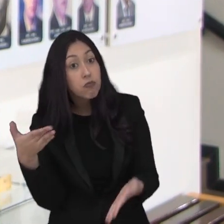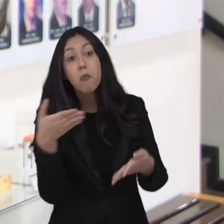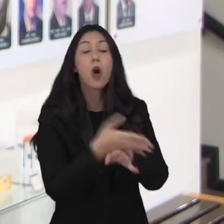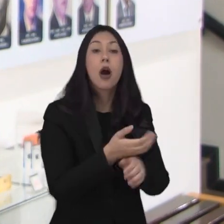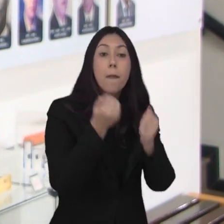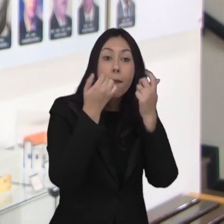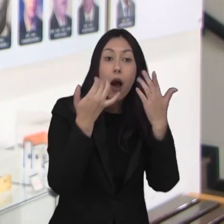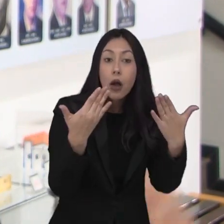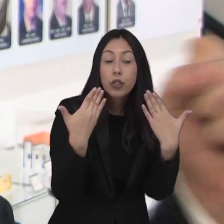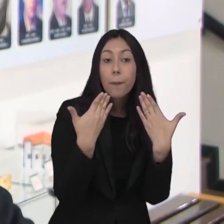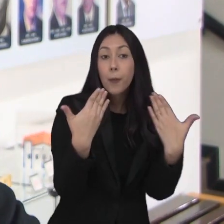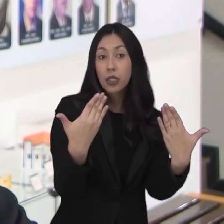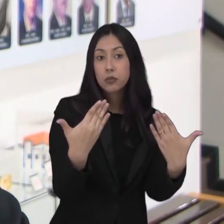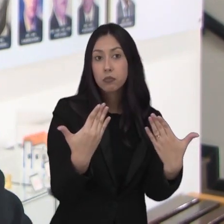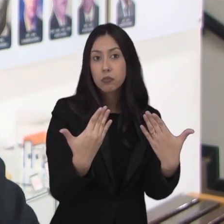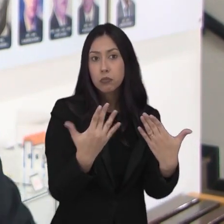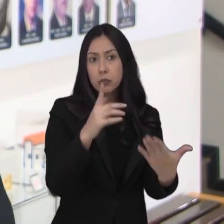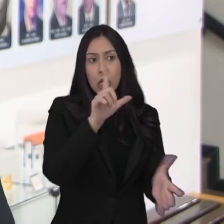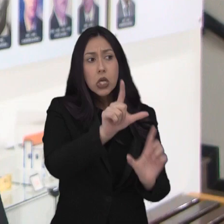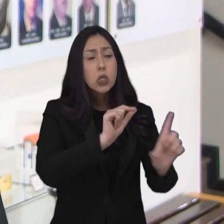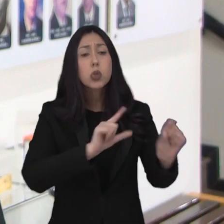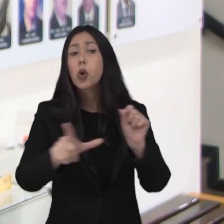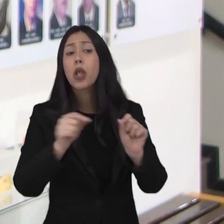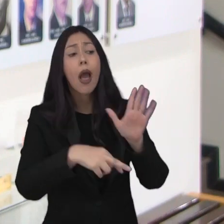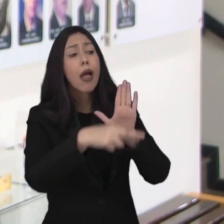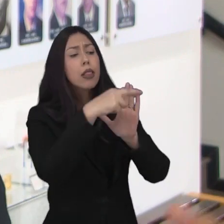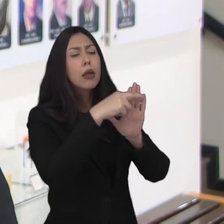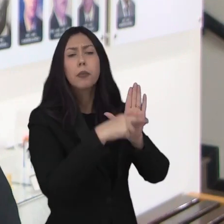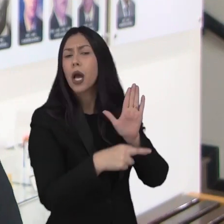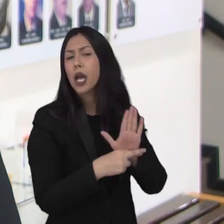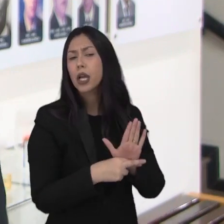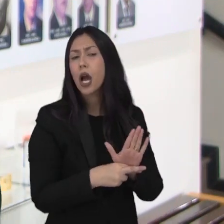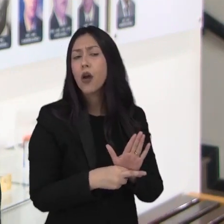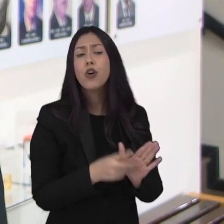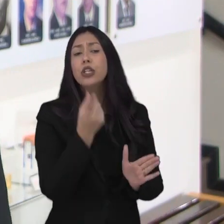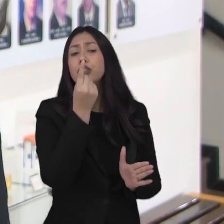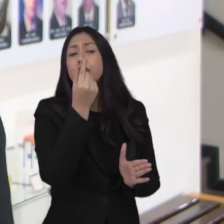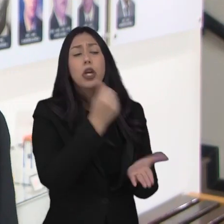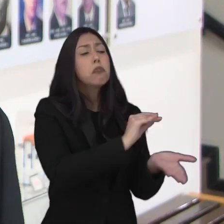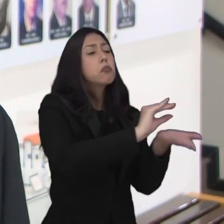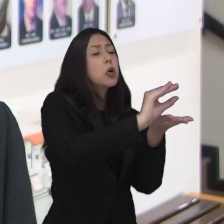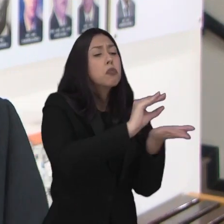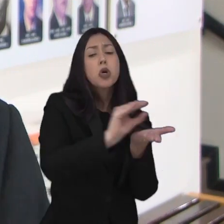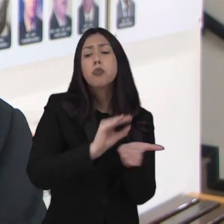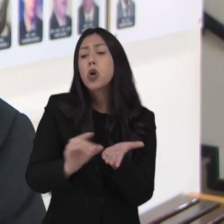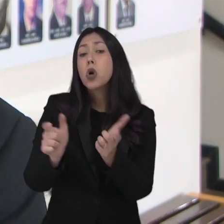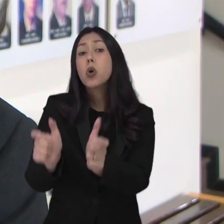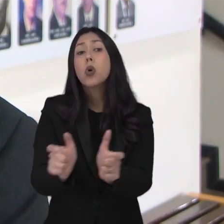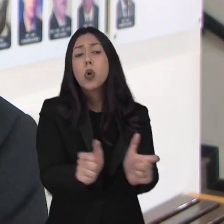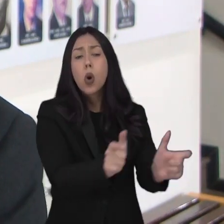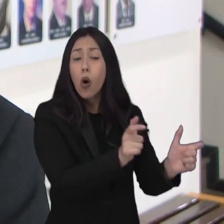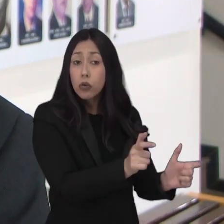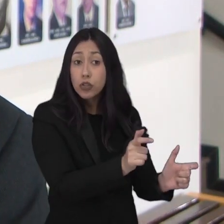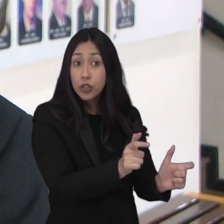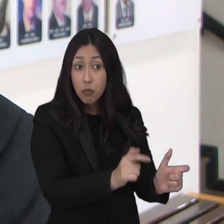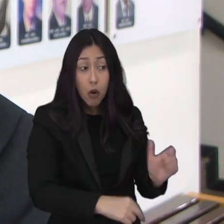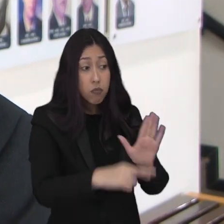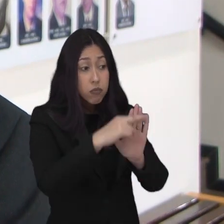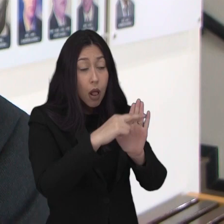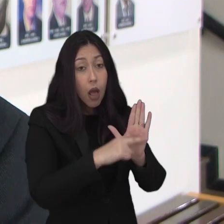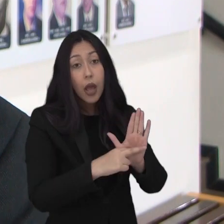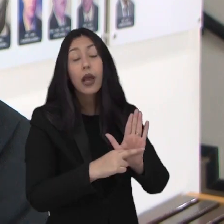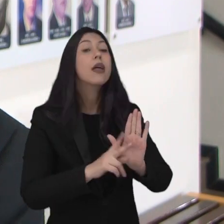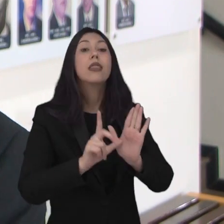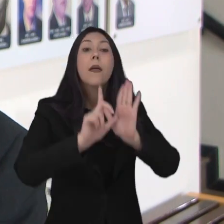audiências públicas para estabelecer as diretrizes. No que vamos investir em São José dos Campos? Feitas essas diretrizes, daí aprovada uma